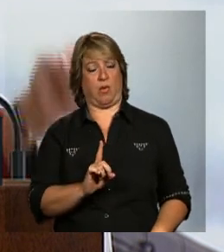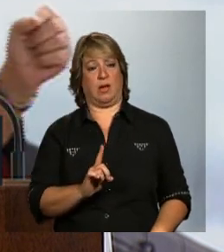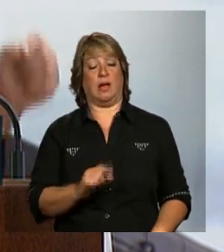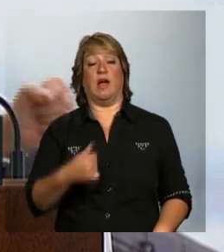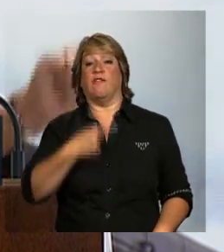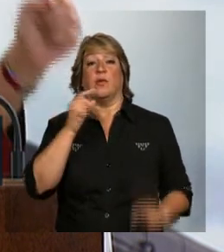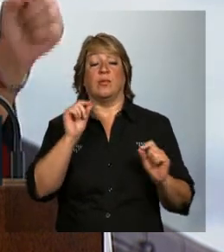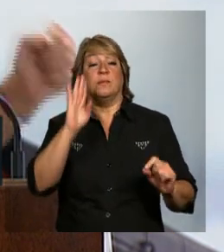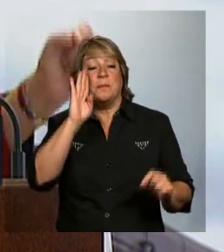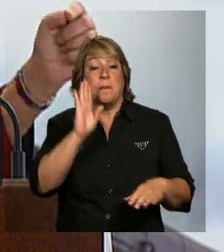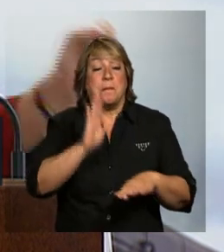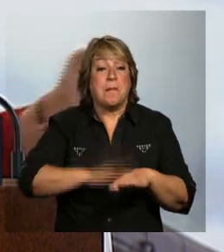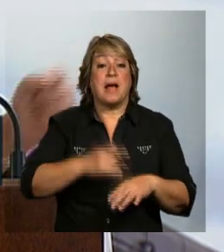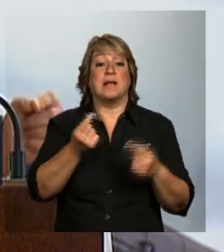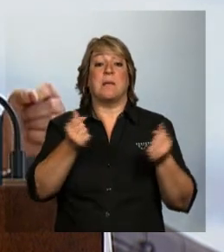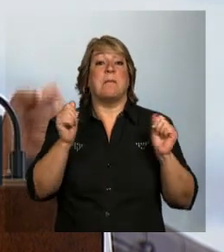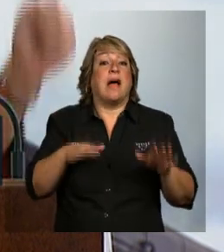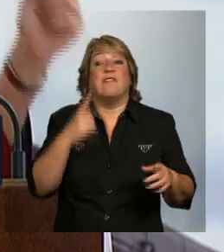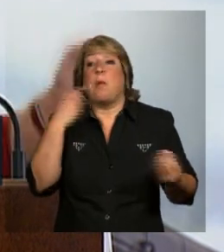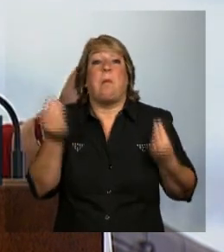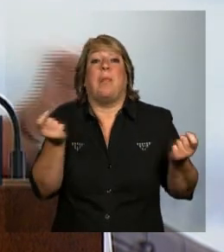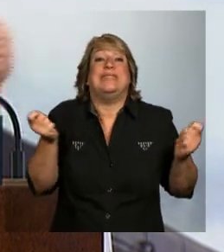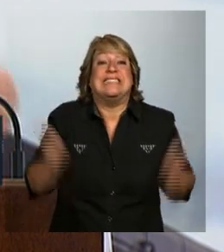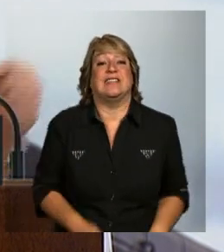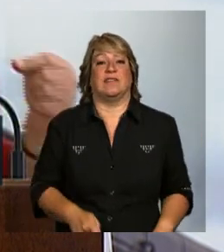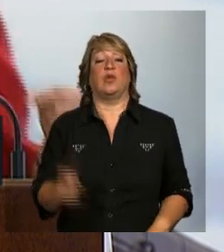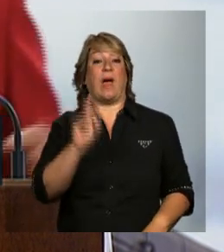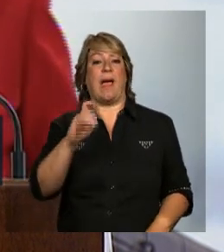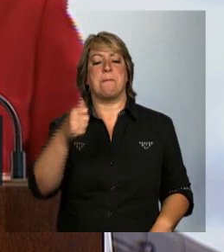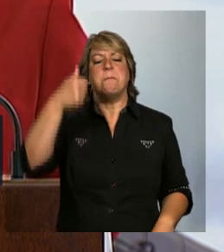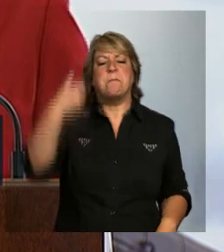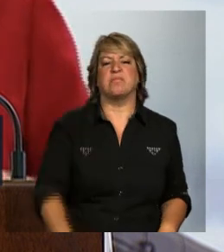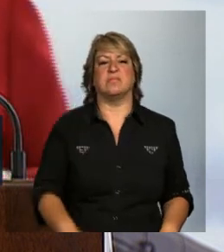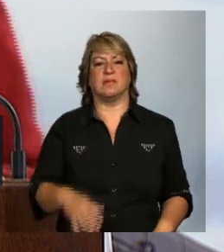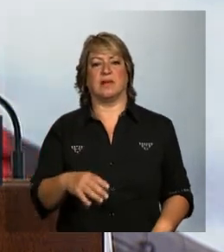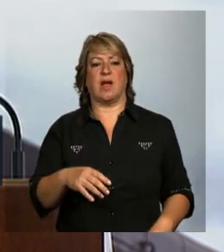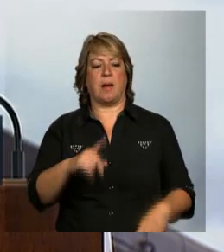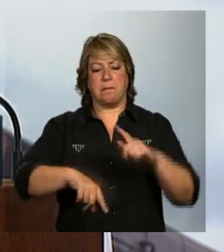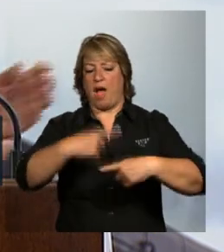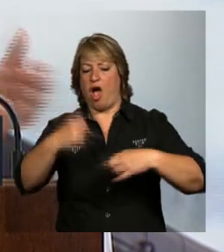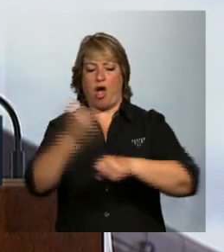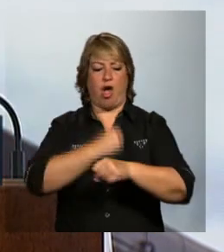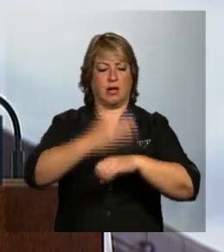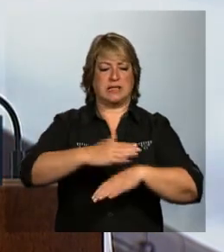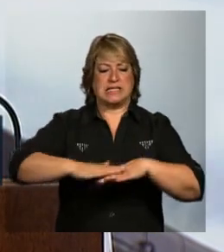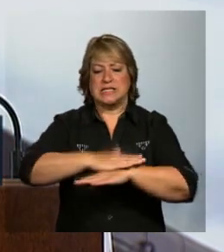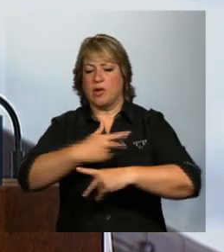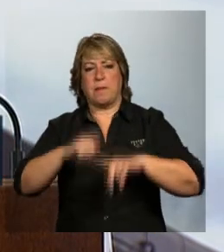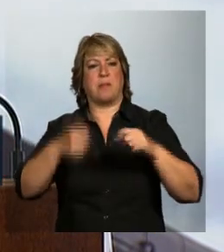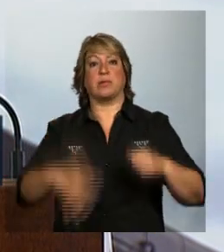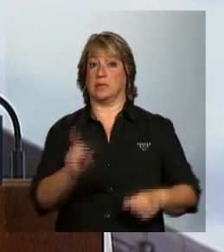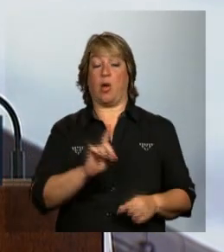defesa da mais barata possível e é possível obviamente tem de levar em conta as nossas